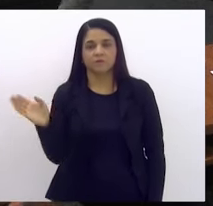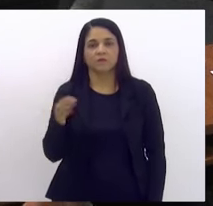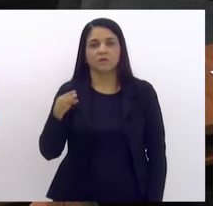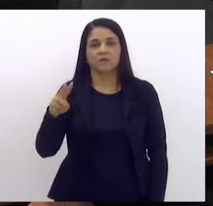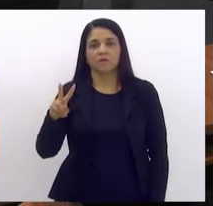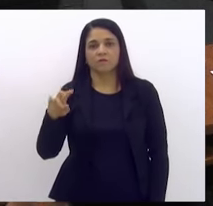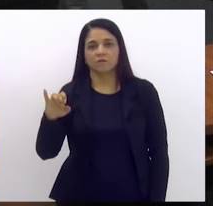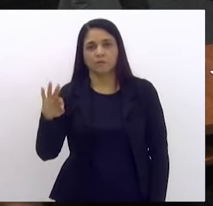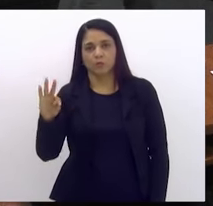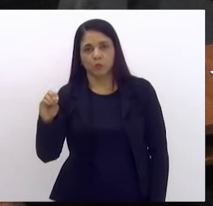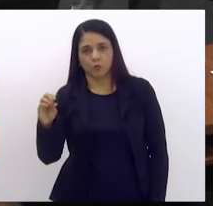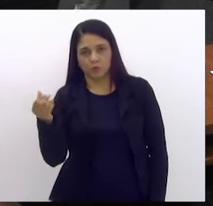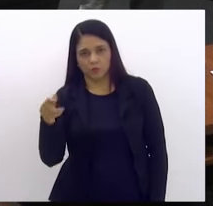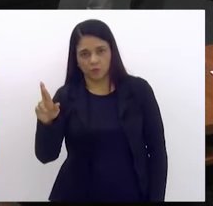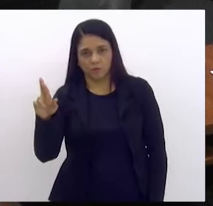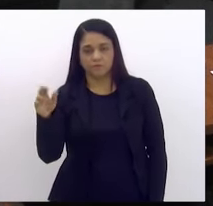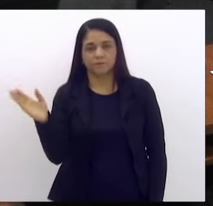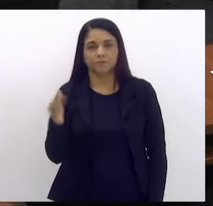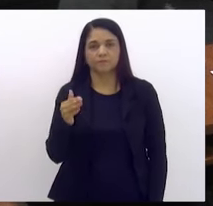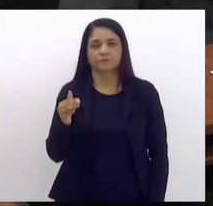Vitor Júnior,